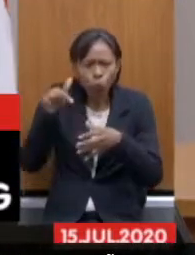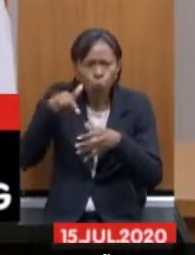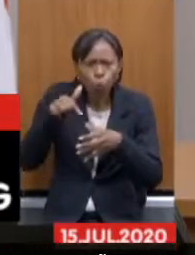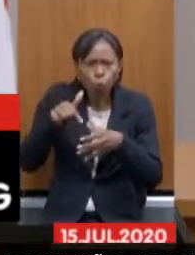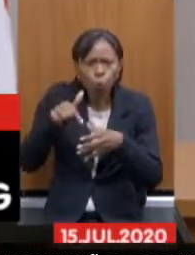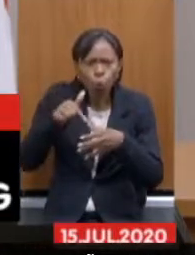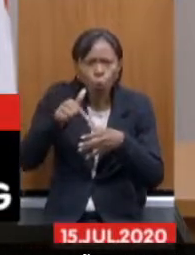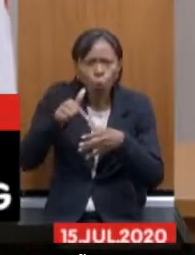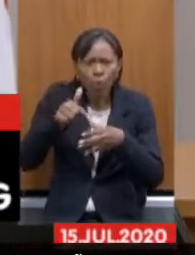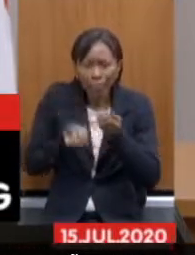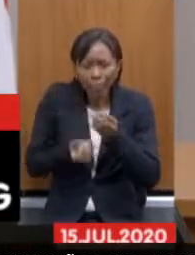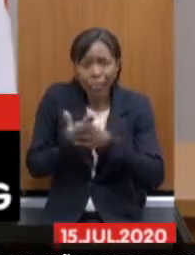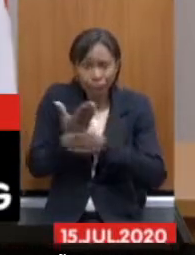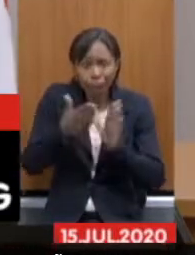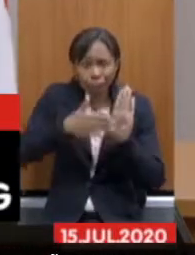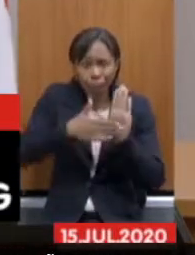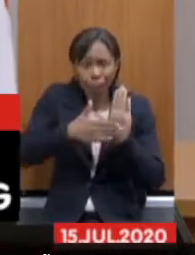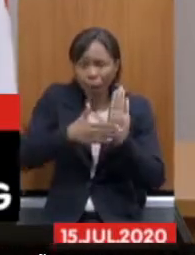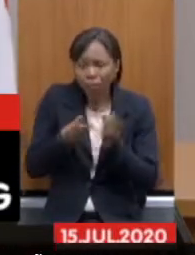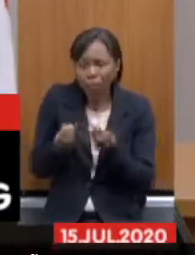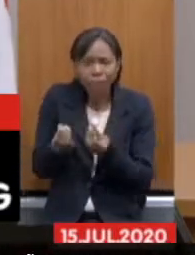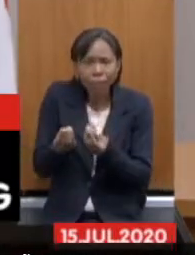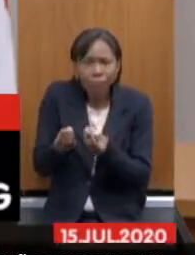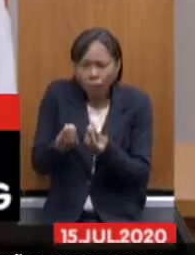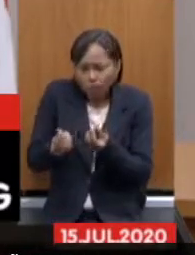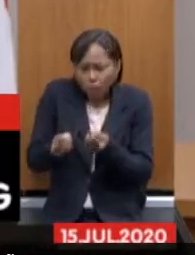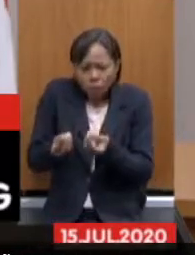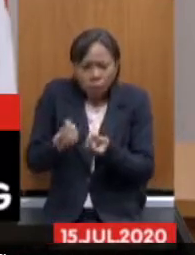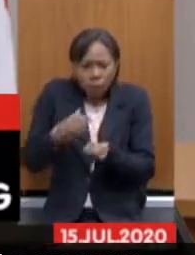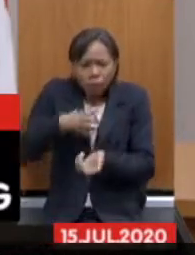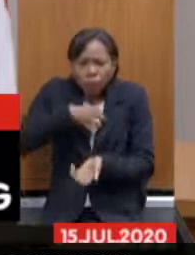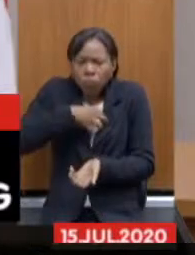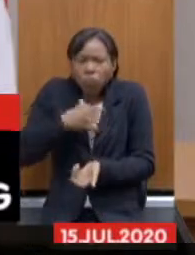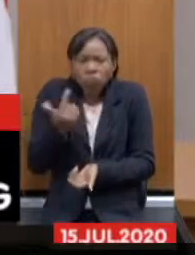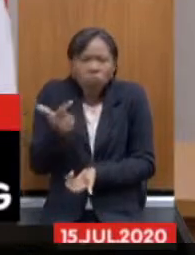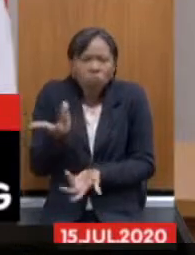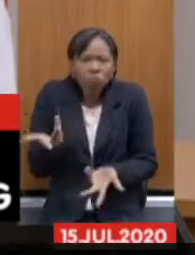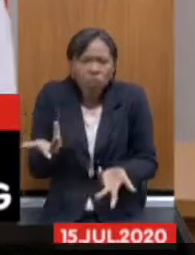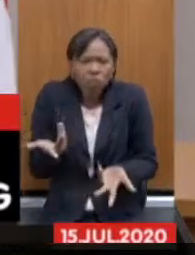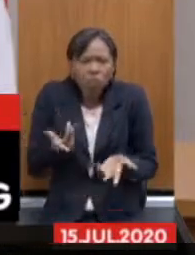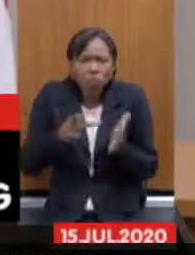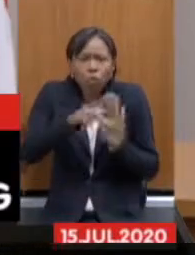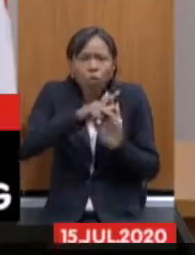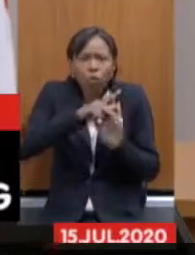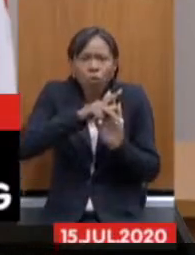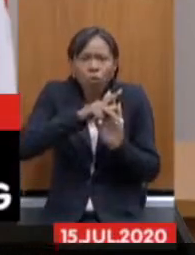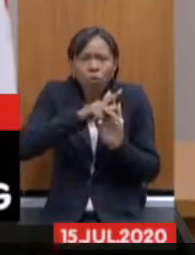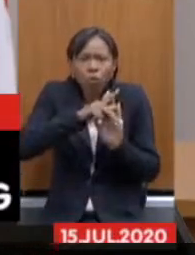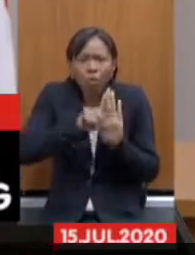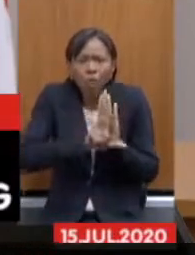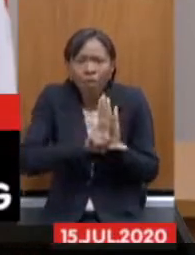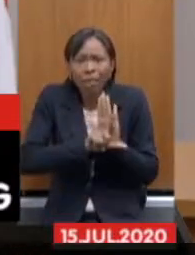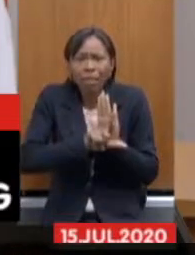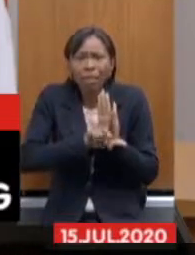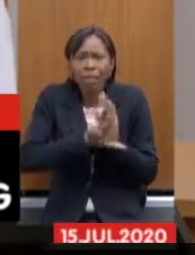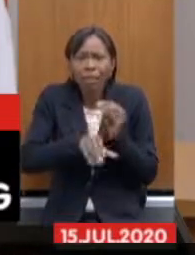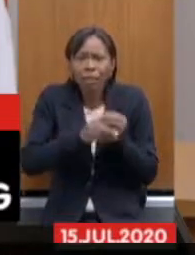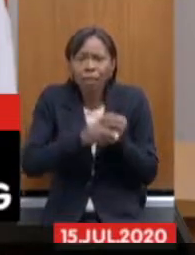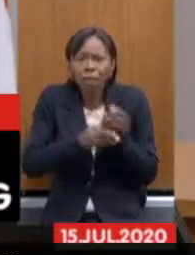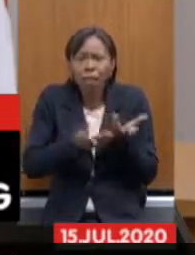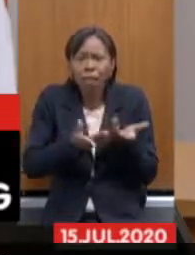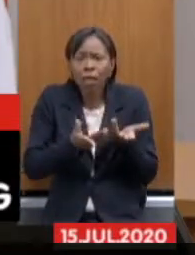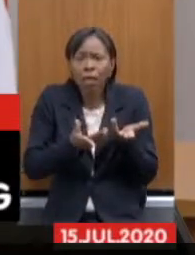essa proposta oi e o plc 1 é porque